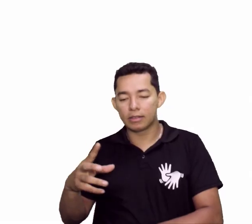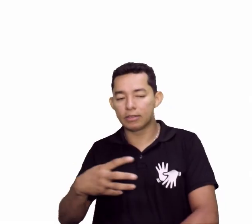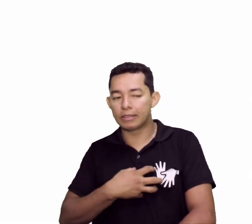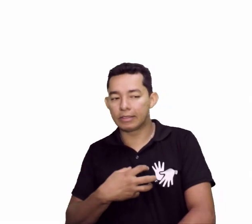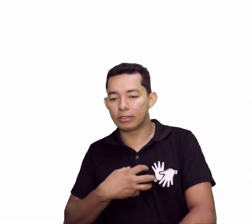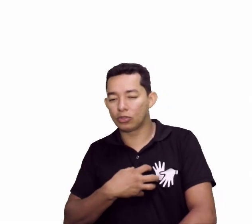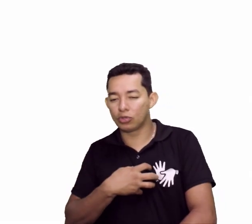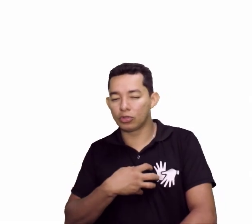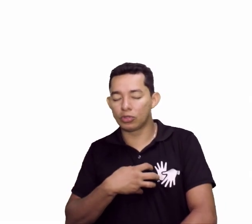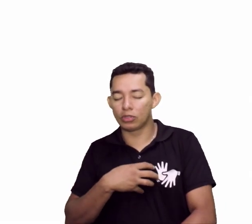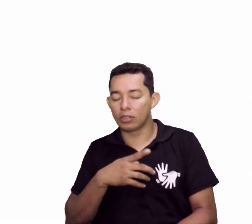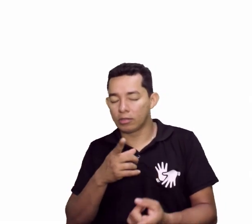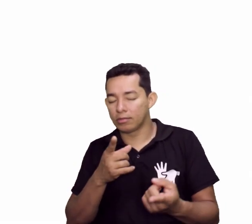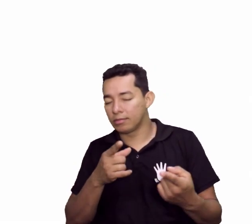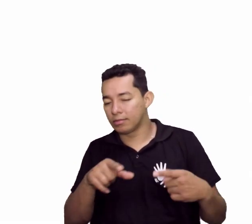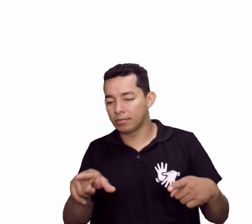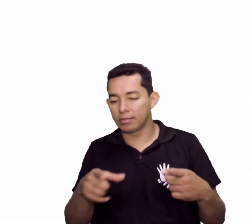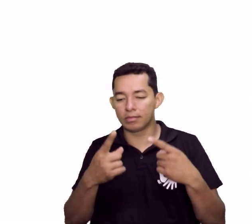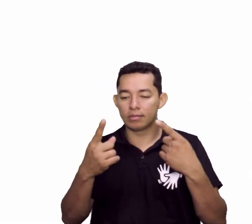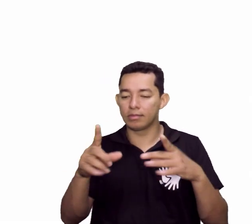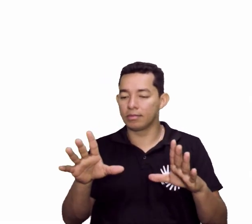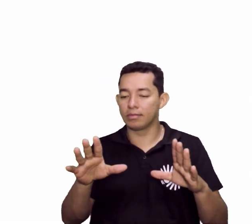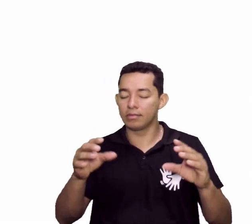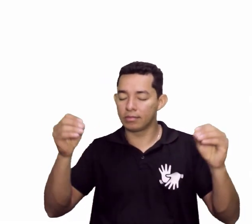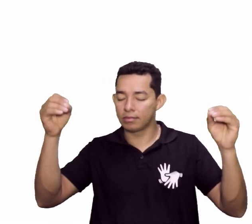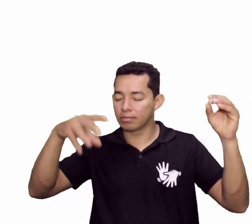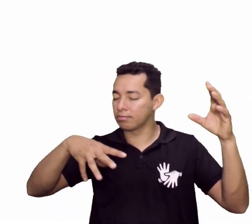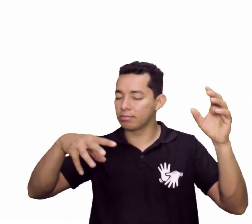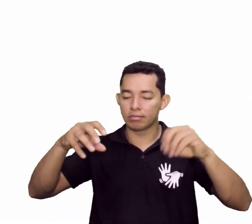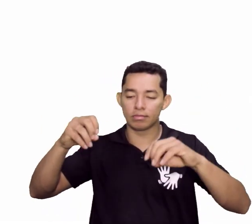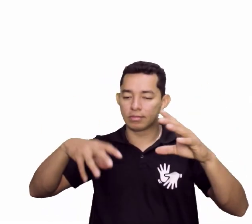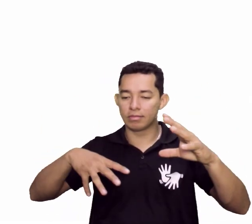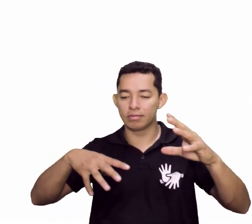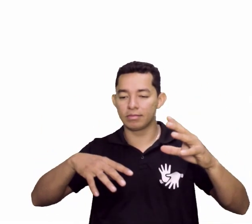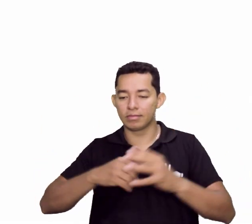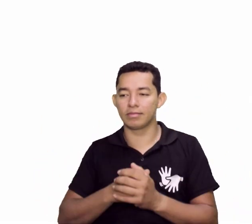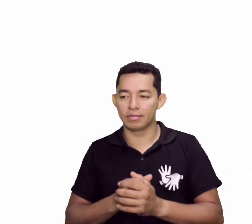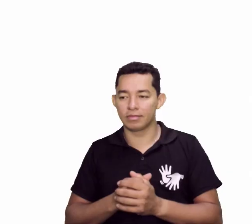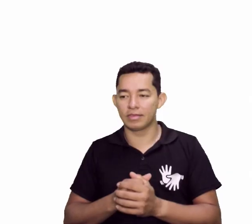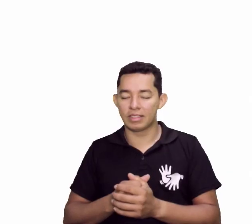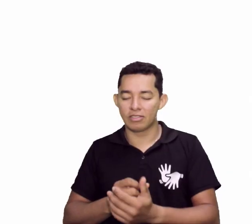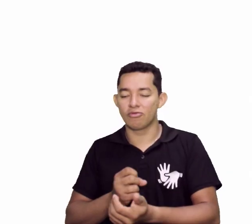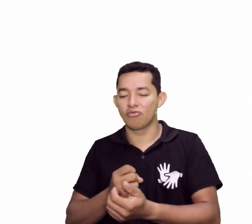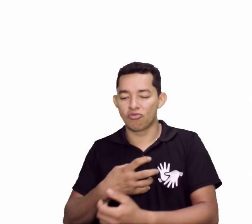mas o cara vai e coloca alguns enfeites, né? Algumas